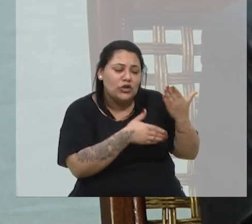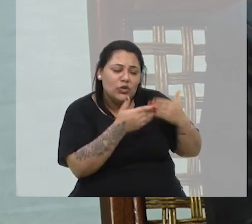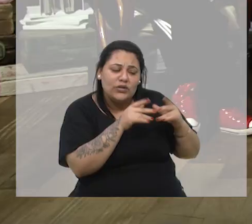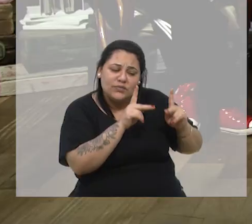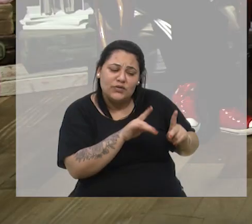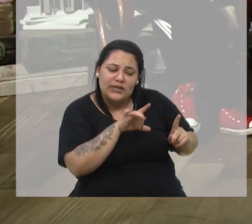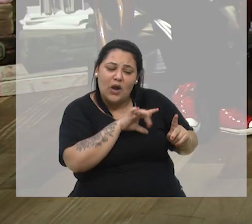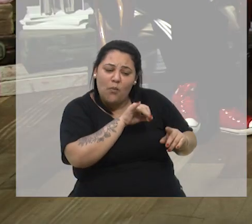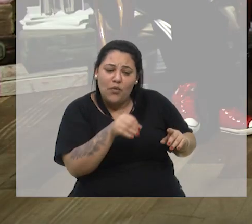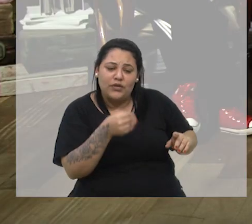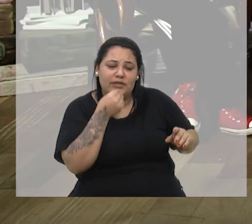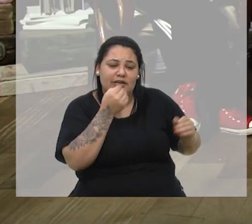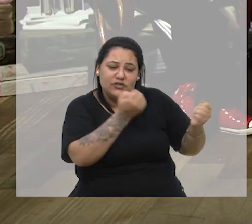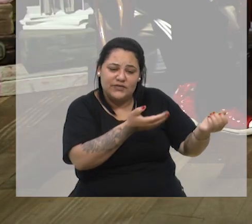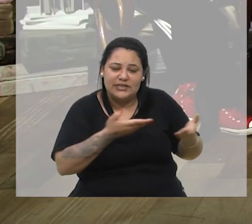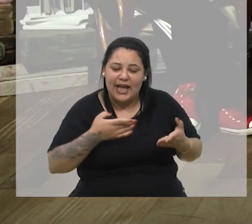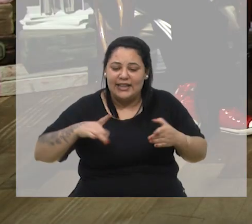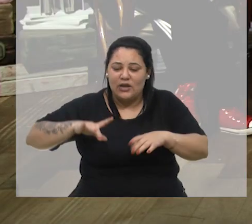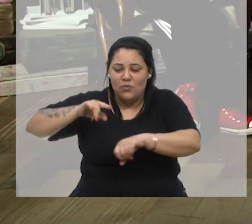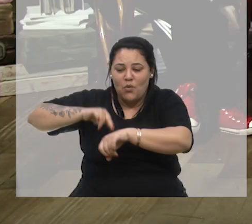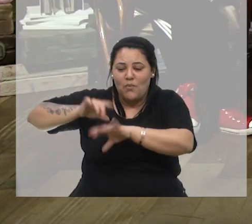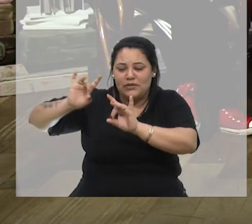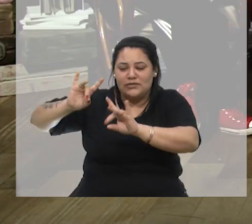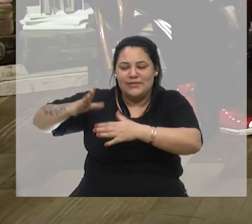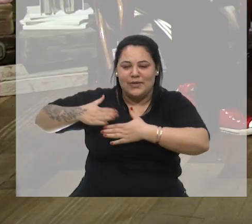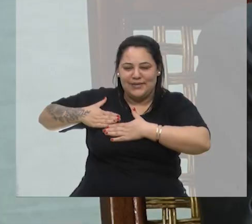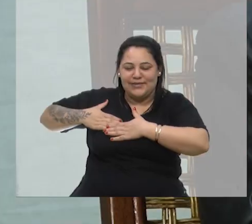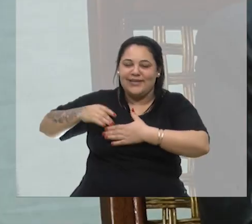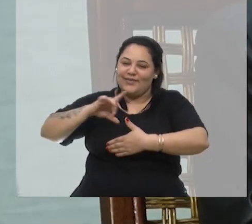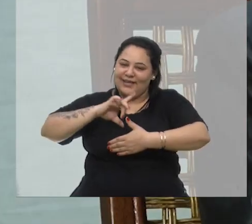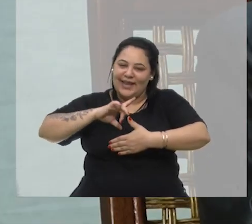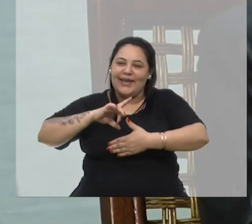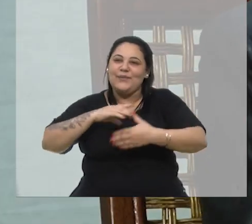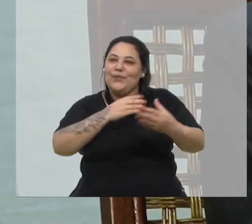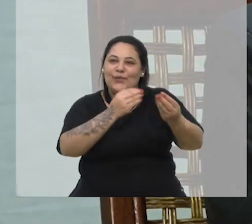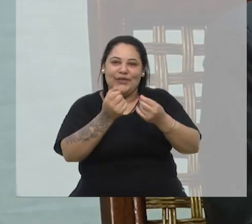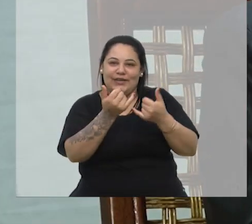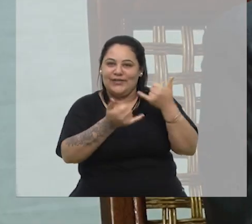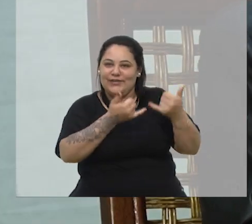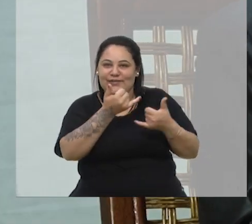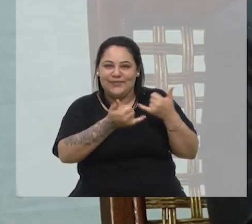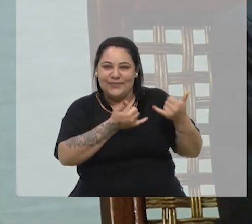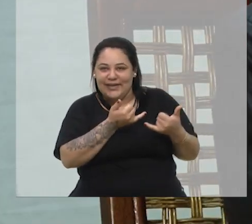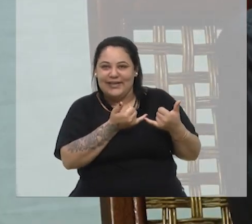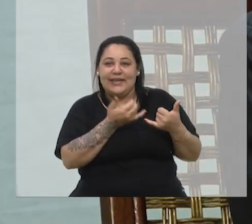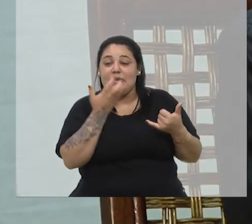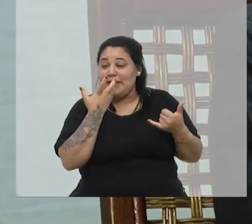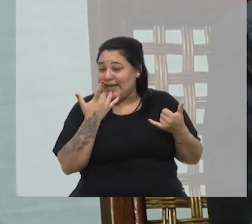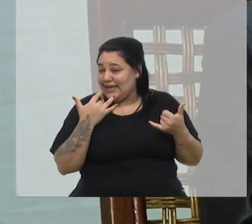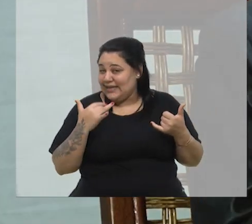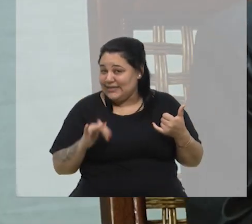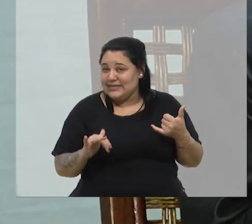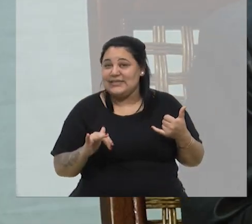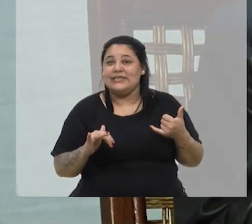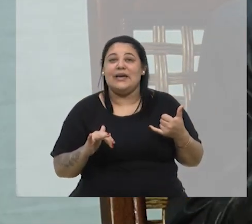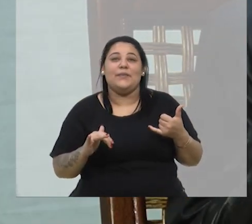diversos públicos-alvo, né? Para justamente que todos sejam contemplados e tenham o seu momento, né? Então, sim, né?